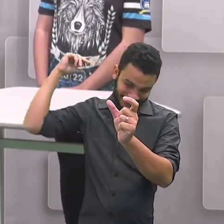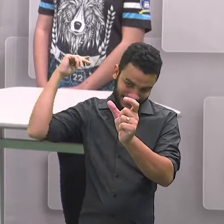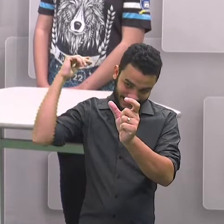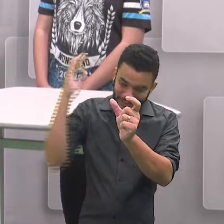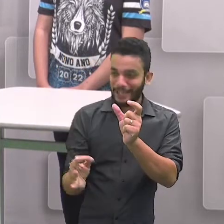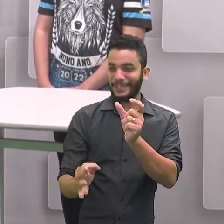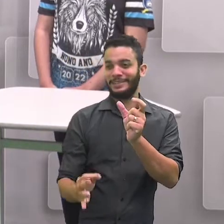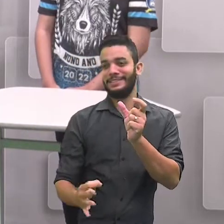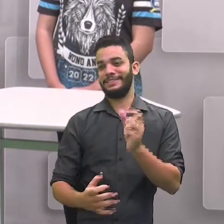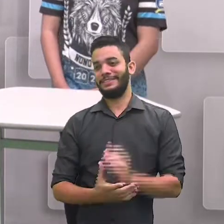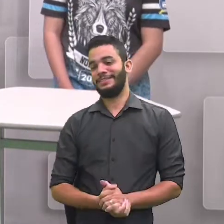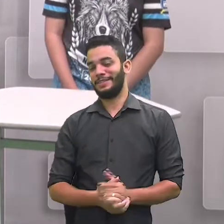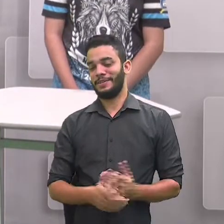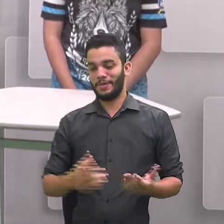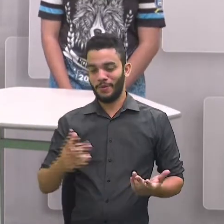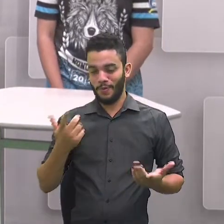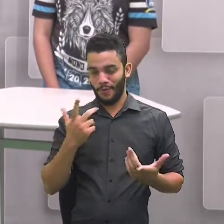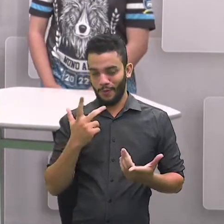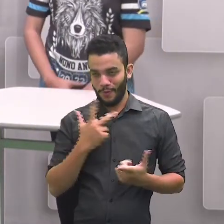exata.